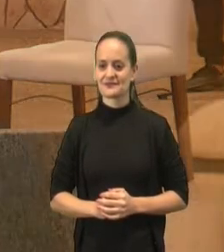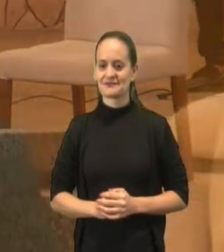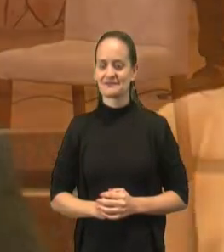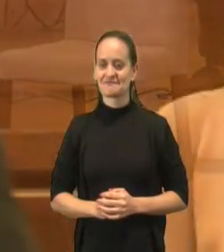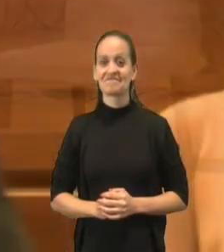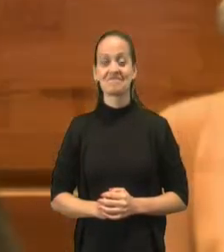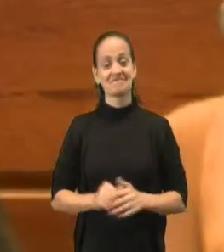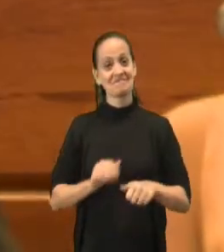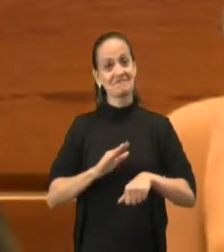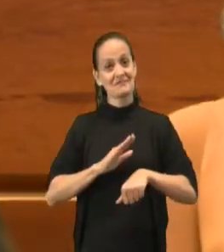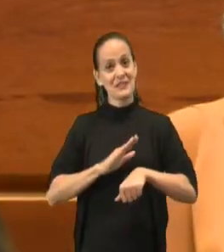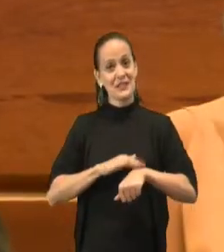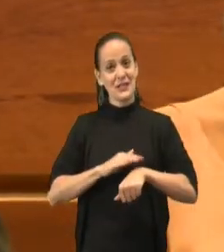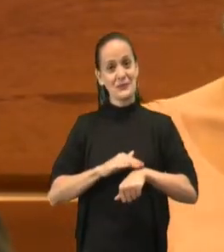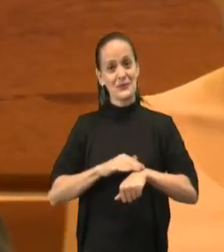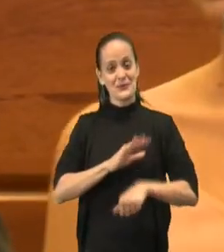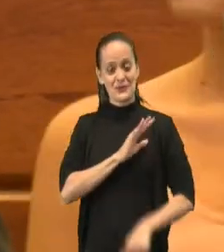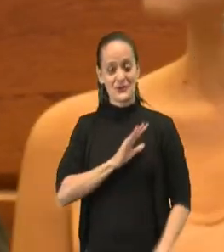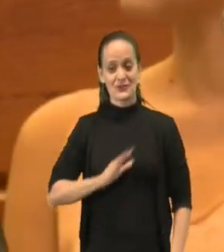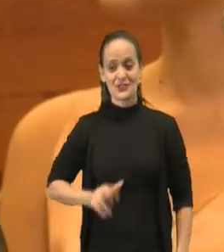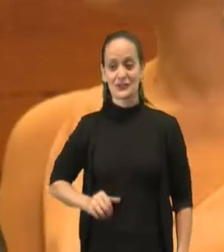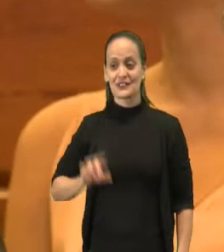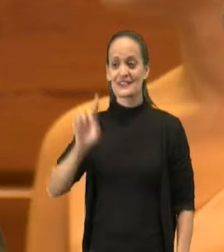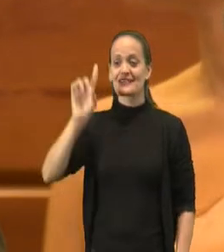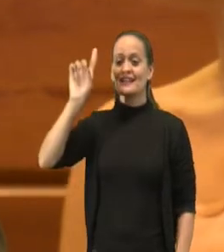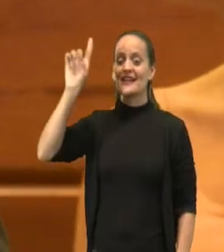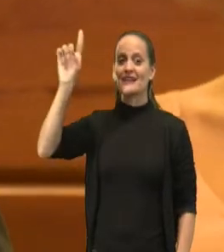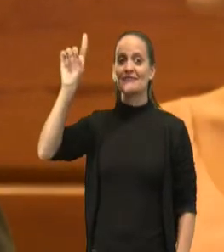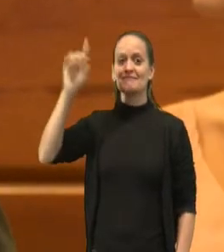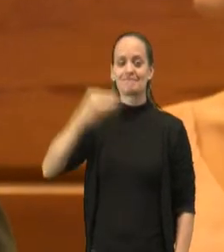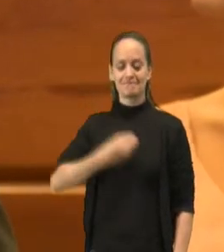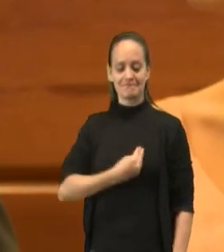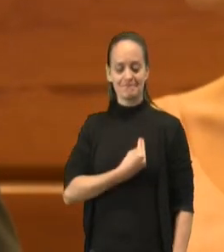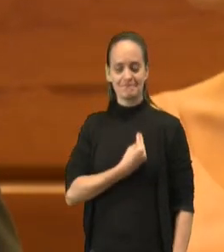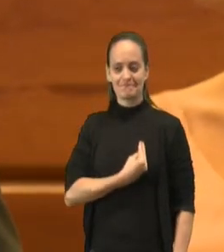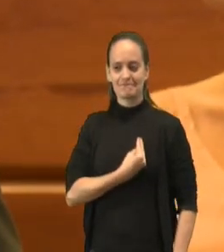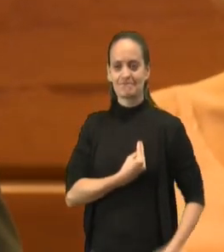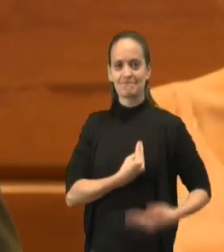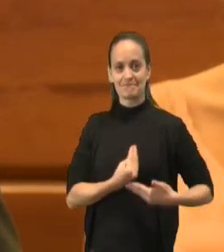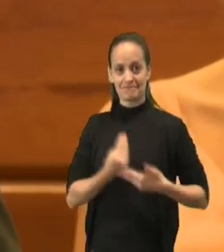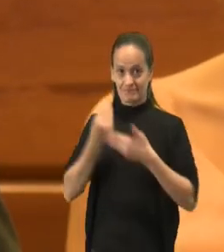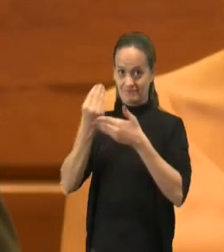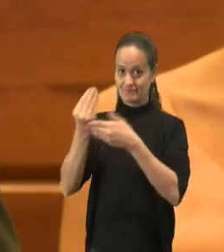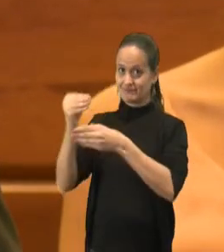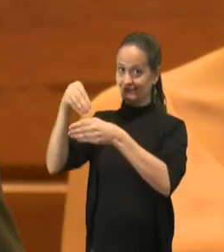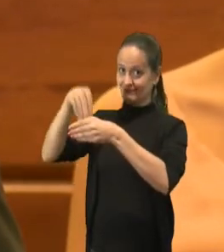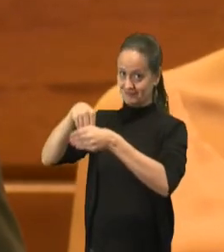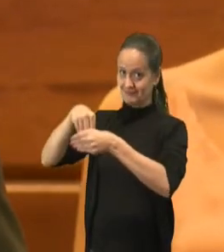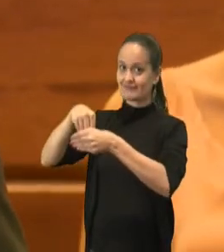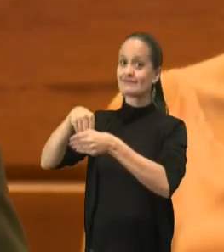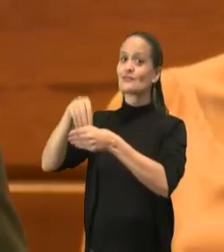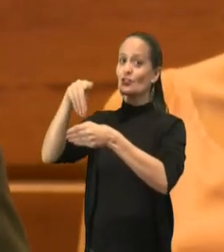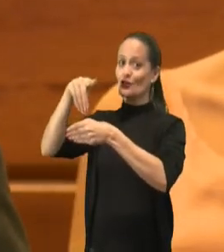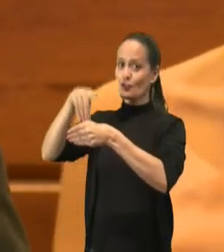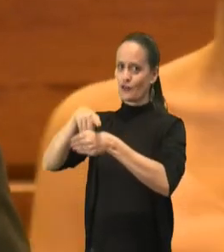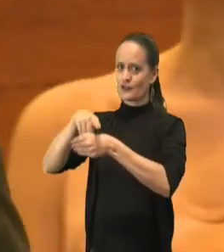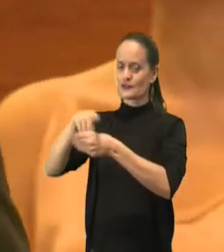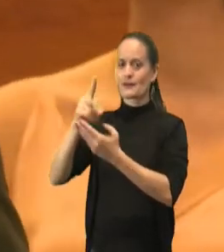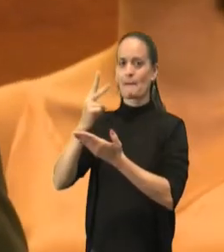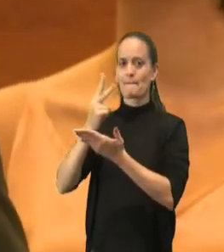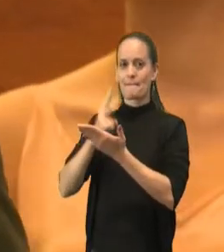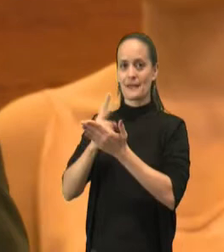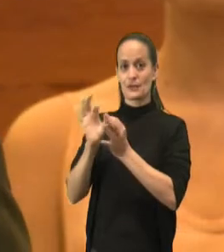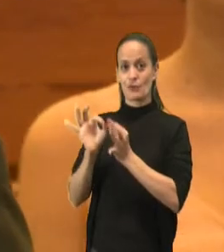Tempo de adoração ao Senhor, dedicando nossos dízimos e ofertas. Amados irmãos, mesmo distante